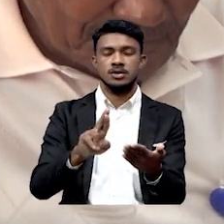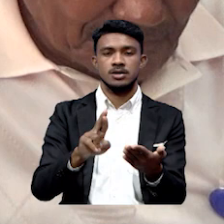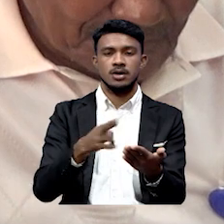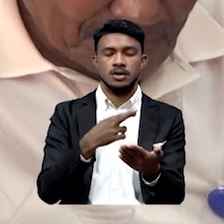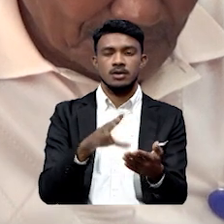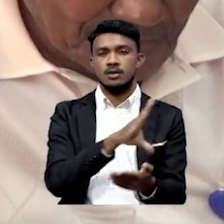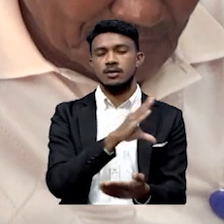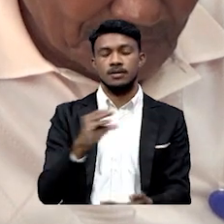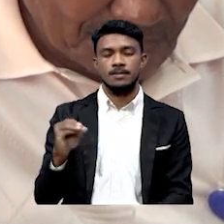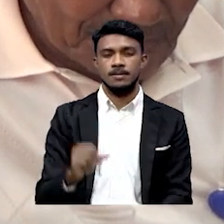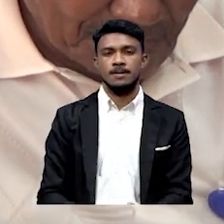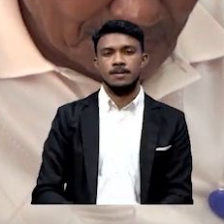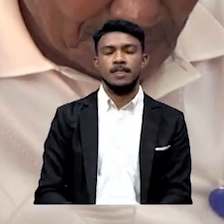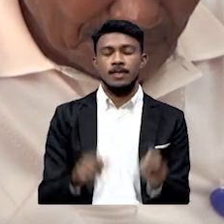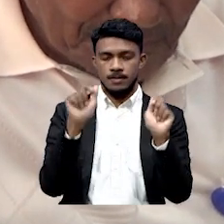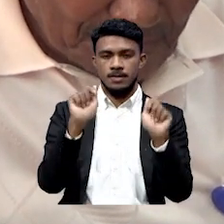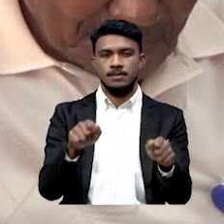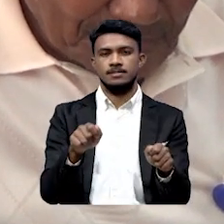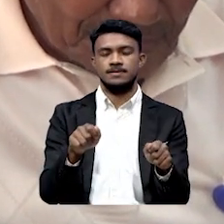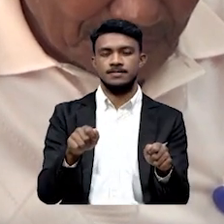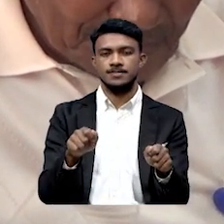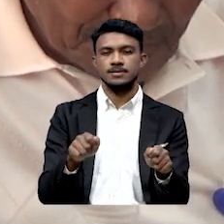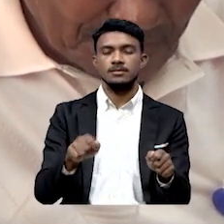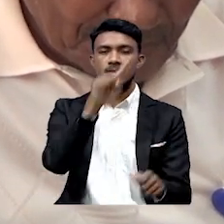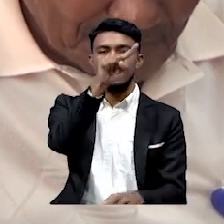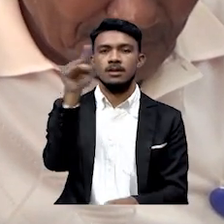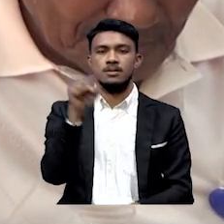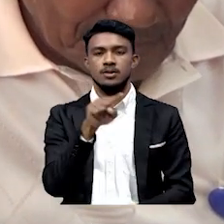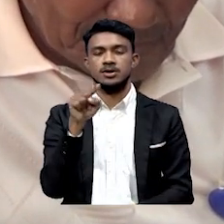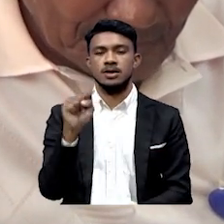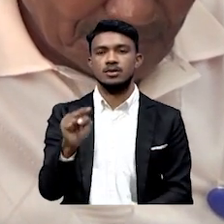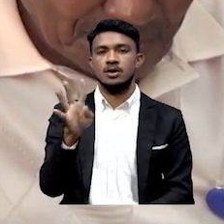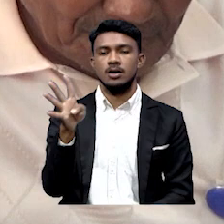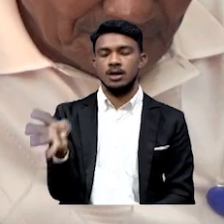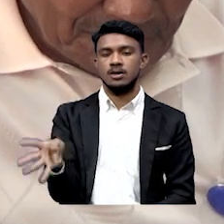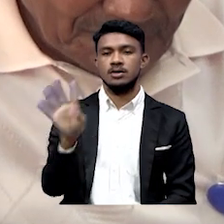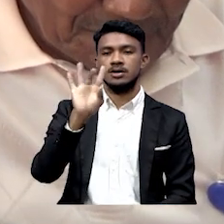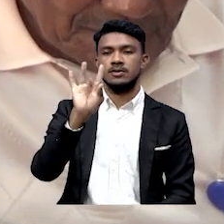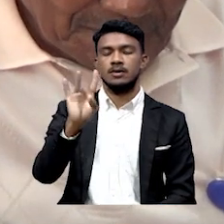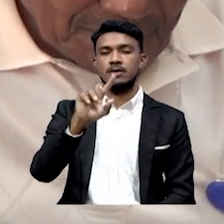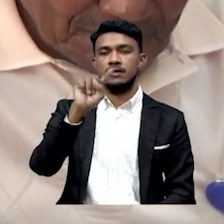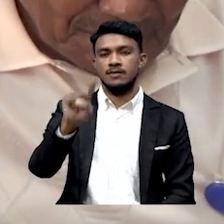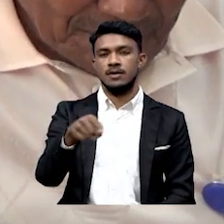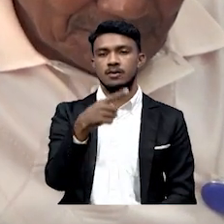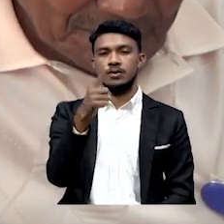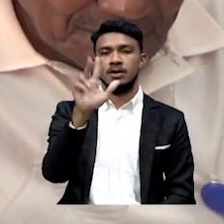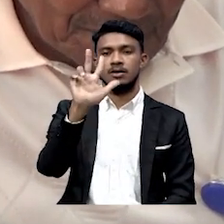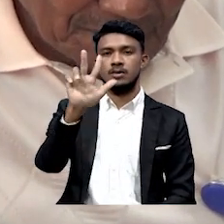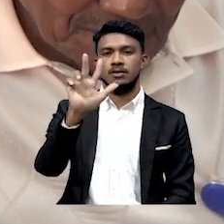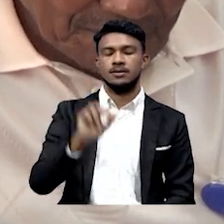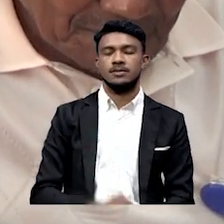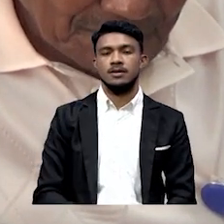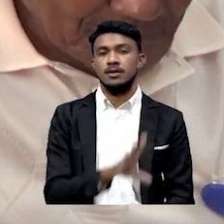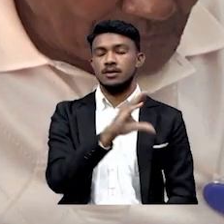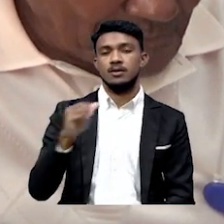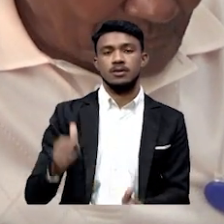e equivale por cento hat nulo resin walu, vírgula tolu. No